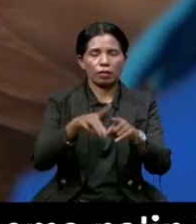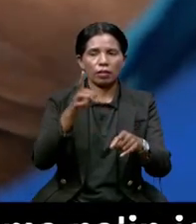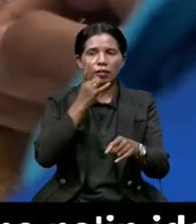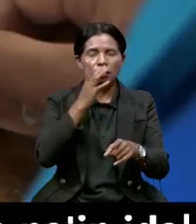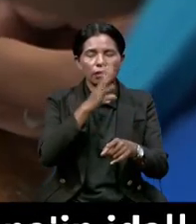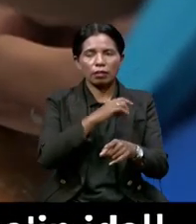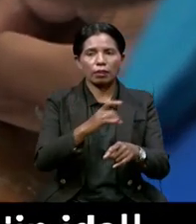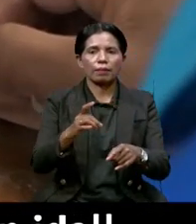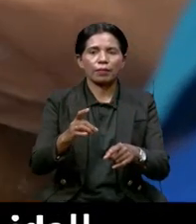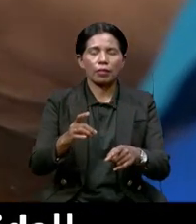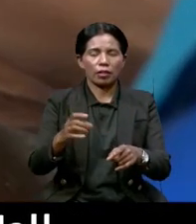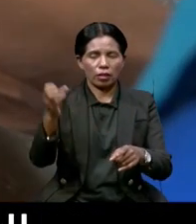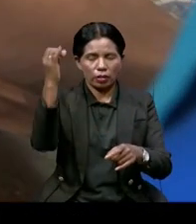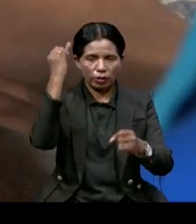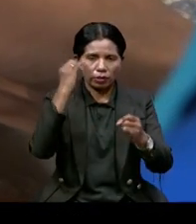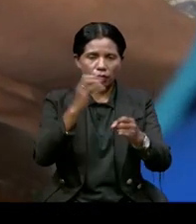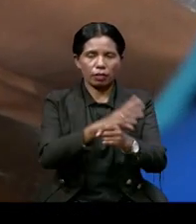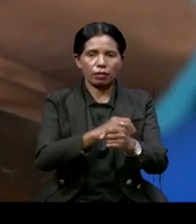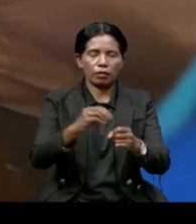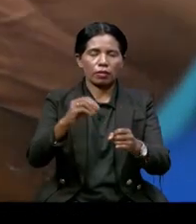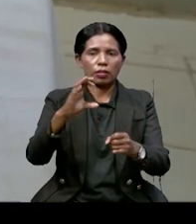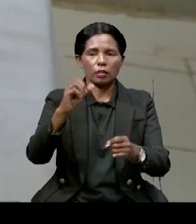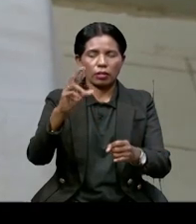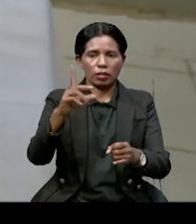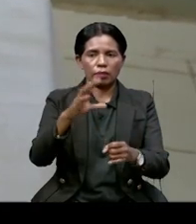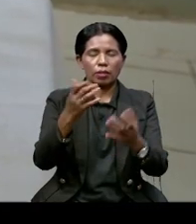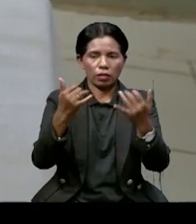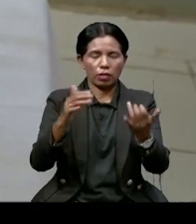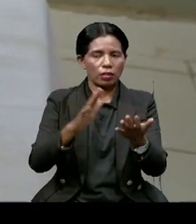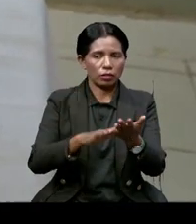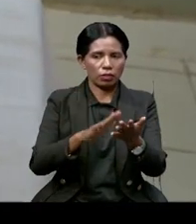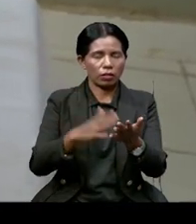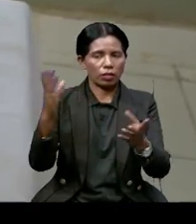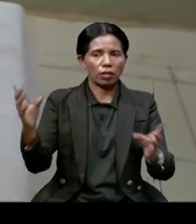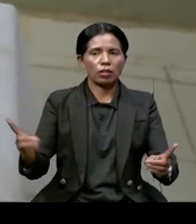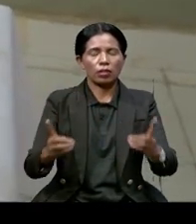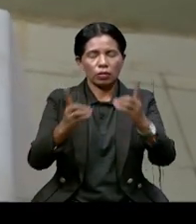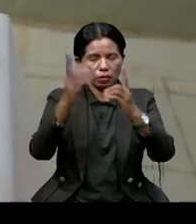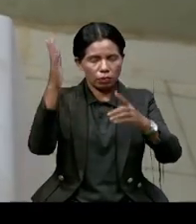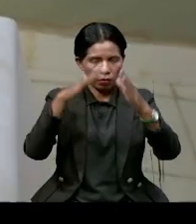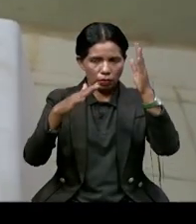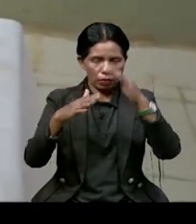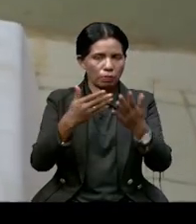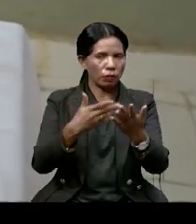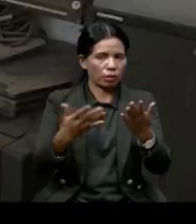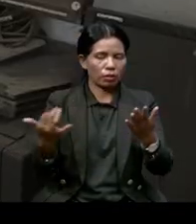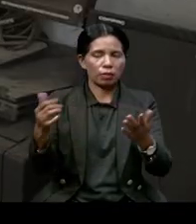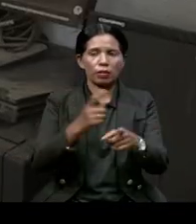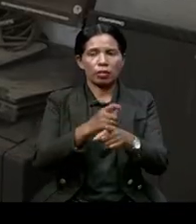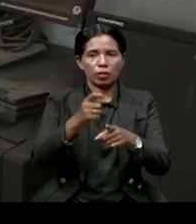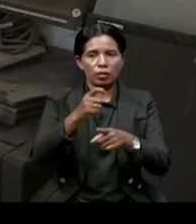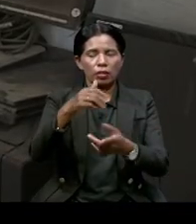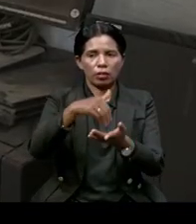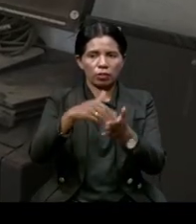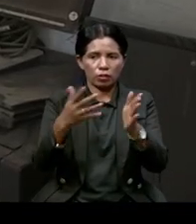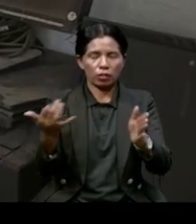eletricidade, eletrônica, informática, no arte gráfica, mas vai dar uma escola refere em frente a problema menos equipamentos prática, no